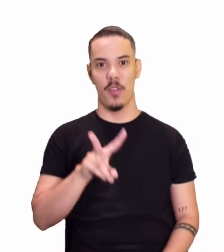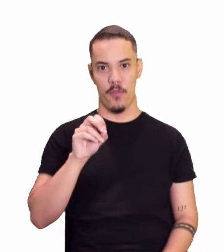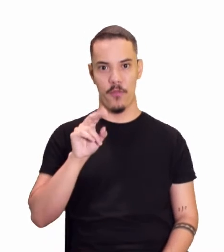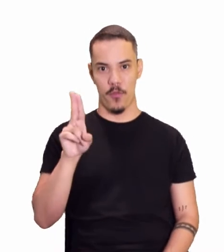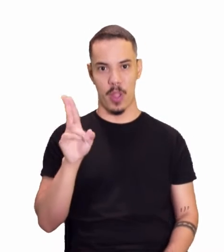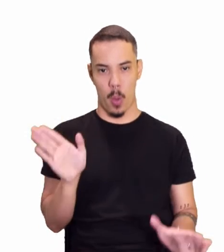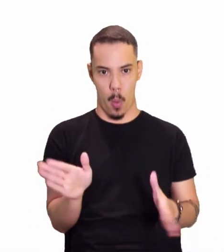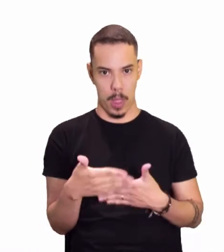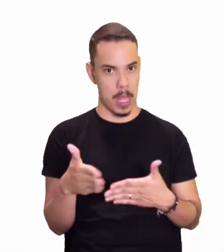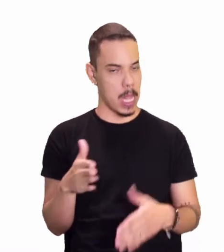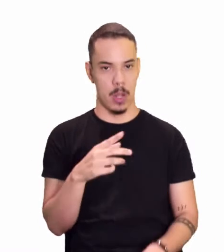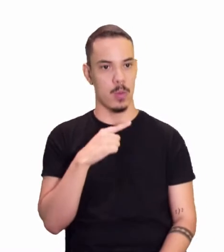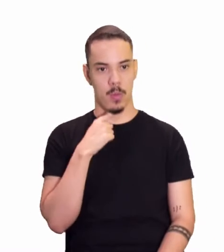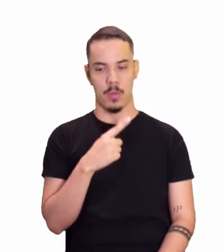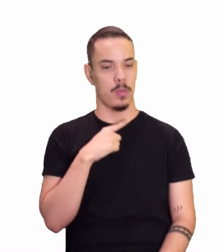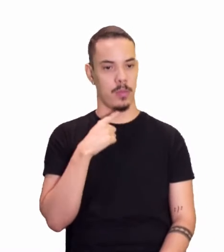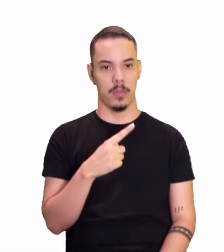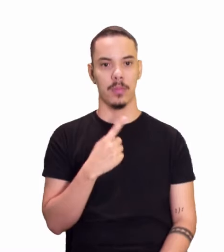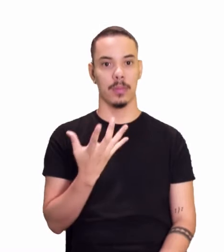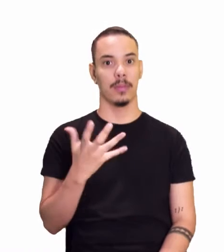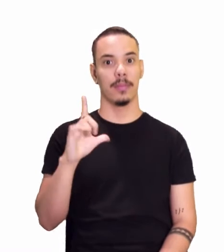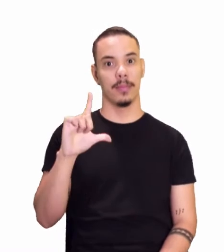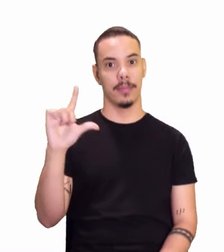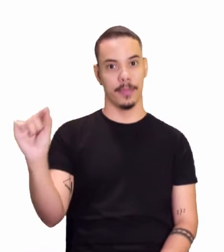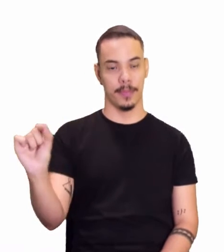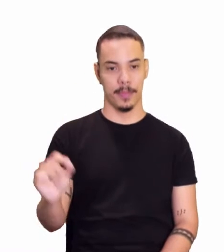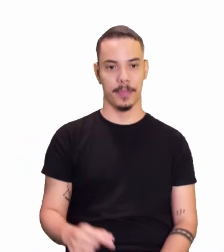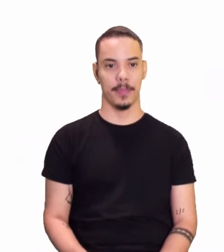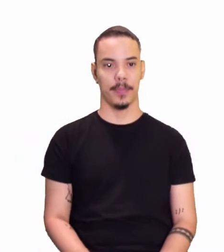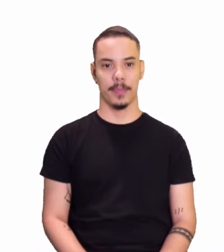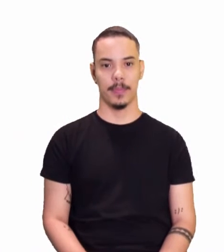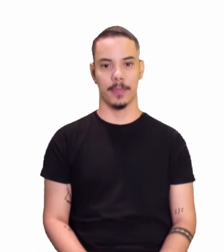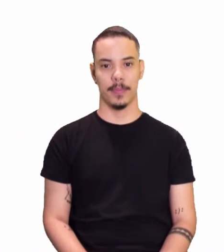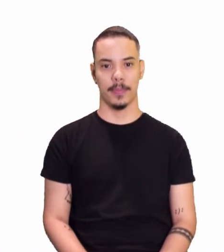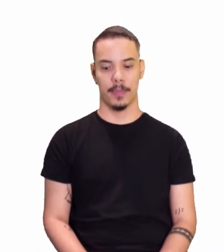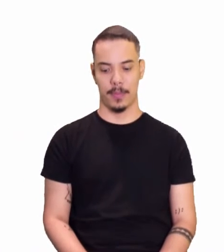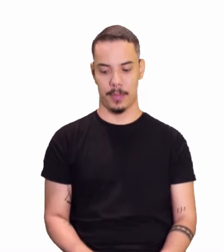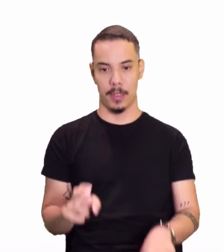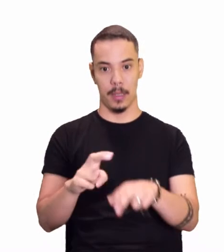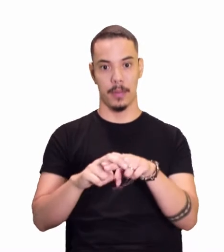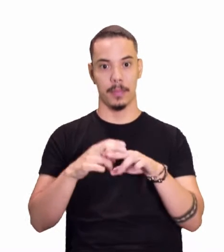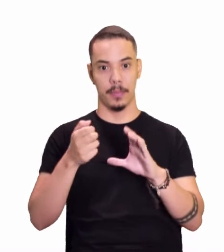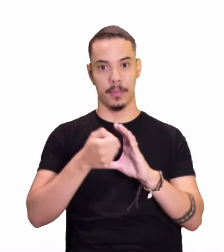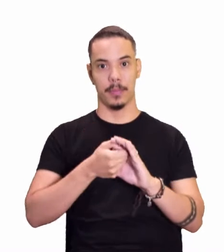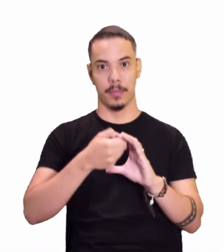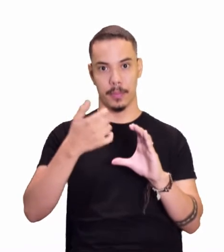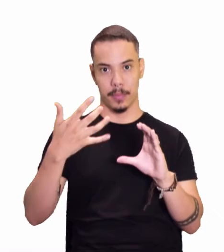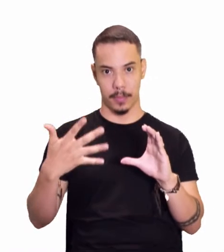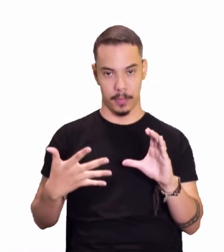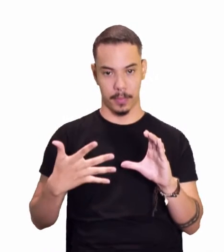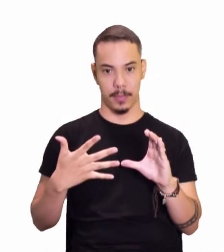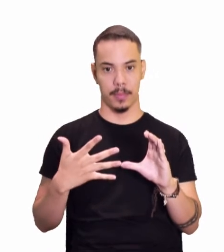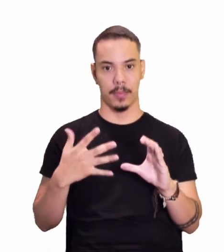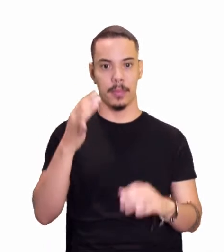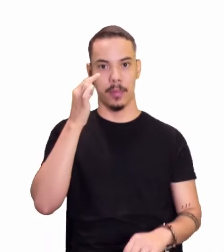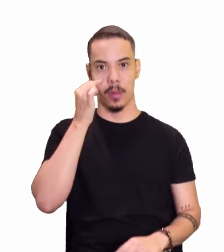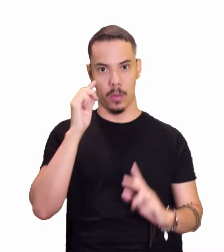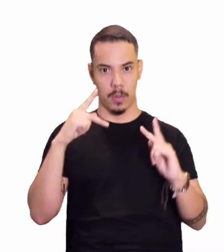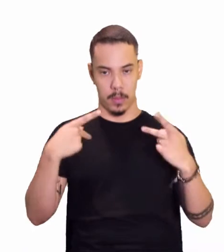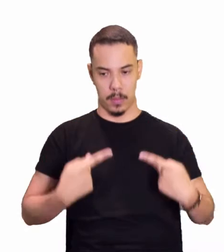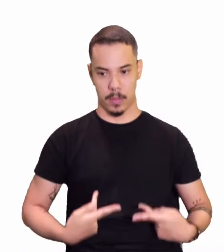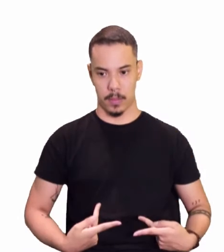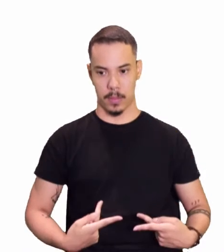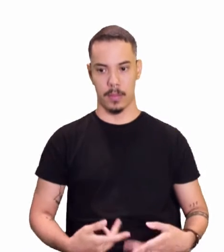quer estar no quadrado. A gente quer sair. Beleza, então com isso, vamos às características, né, do humanismo, tá